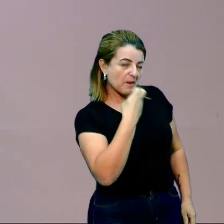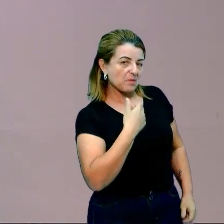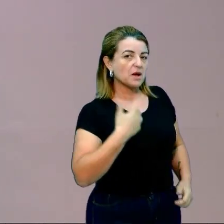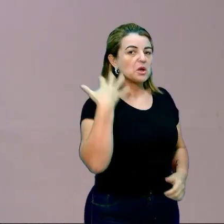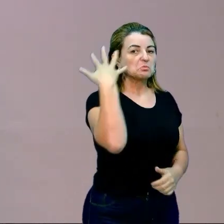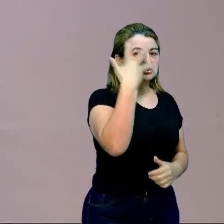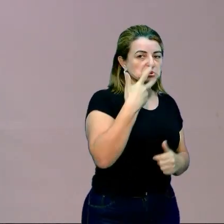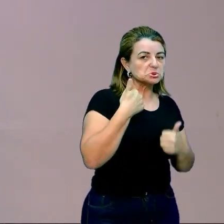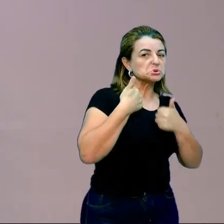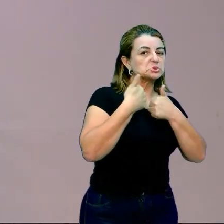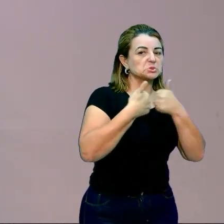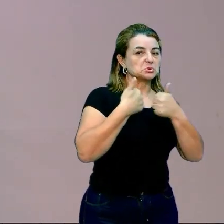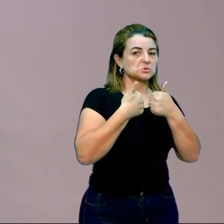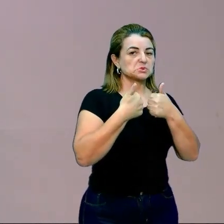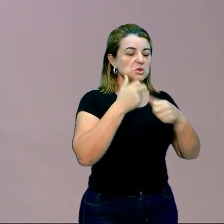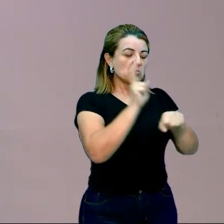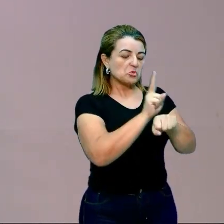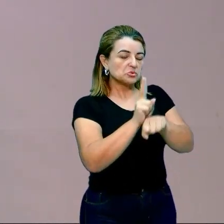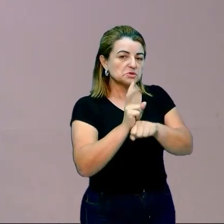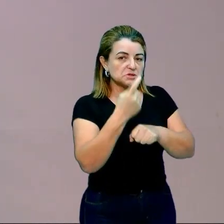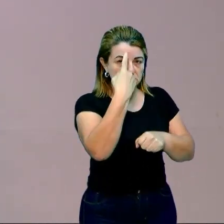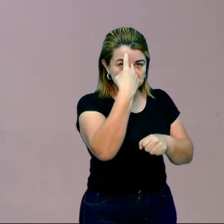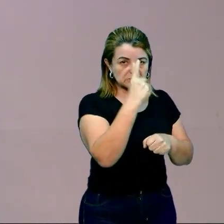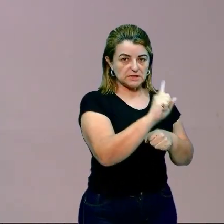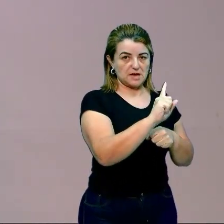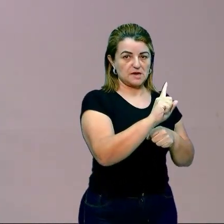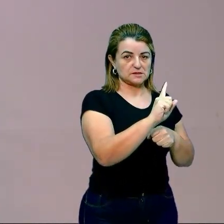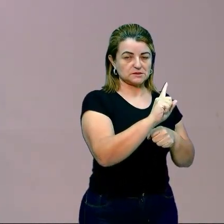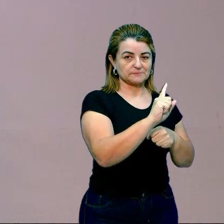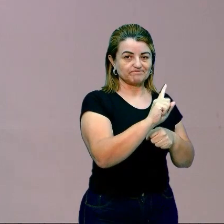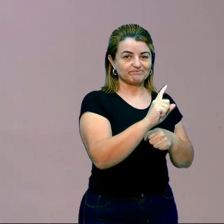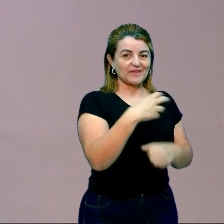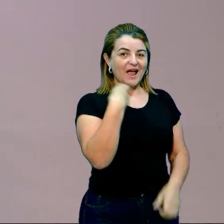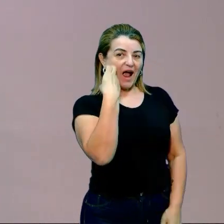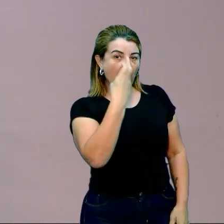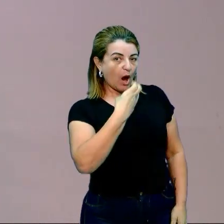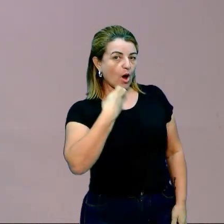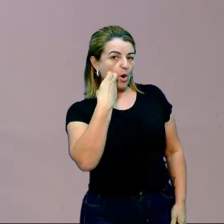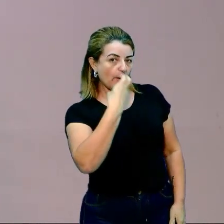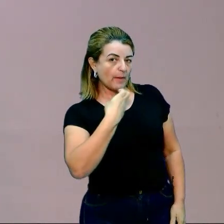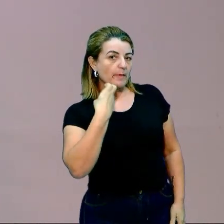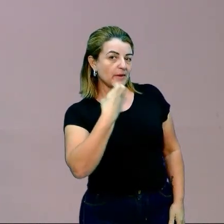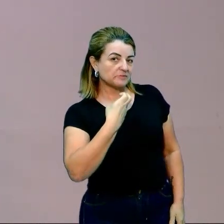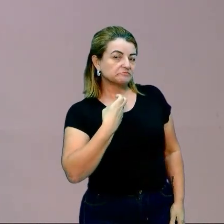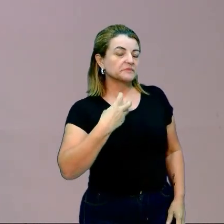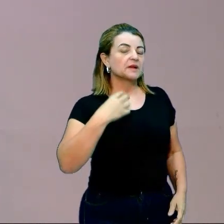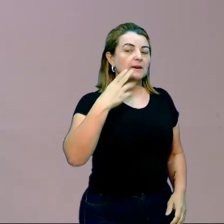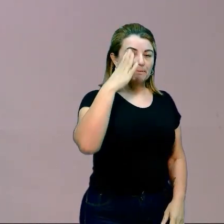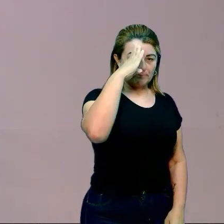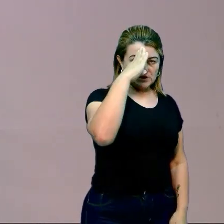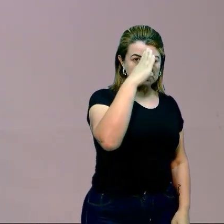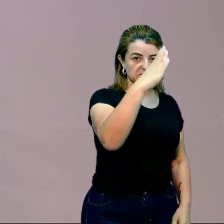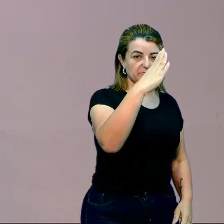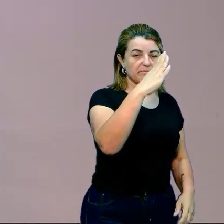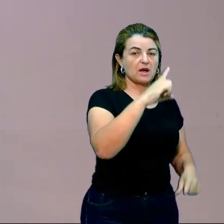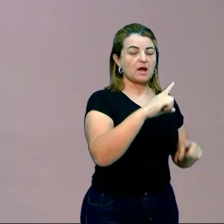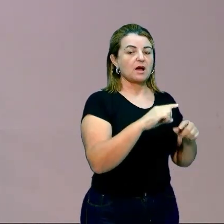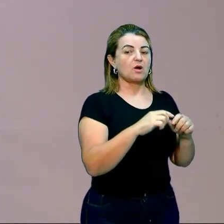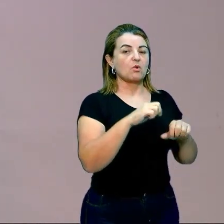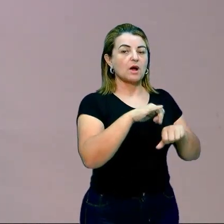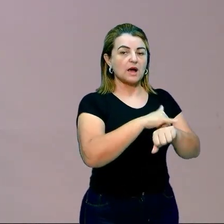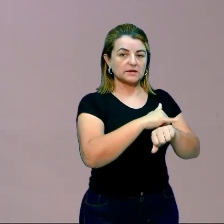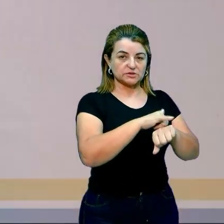defender as suas ideias né essa arte da oratória era um das principais ferramentas utilizadas né